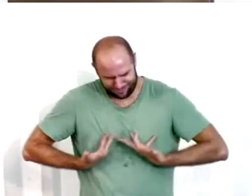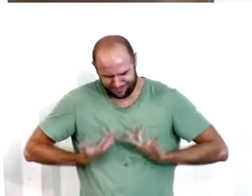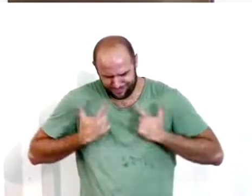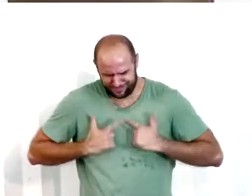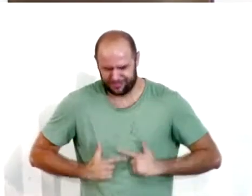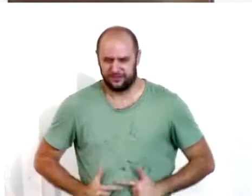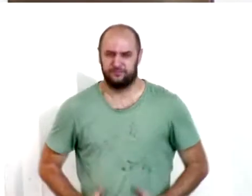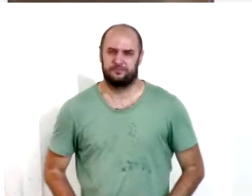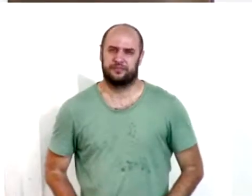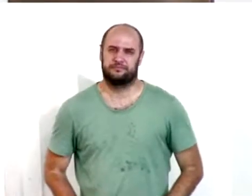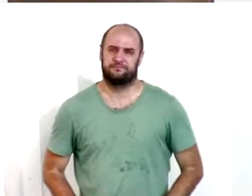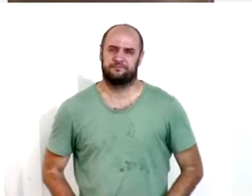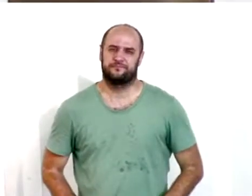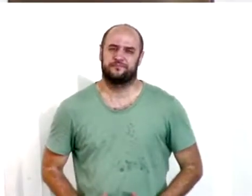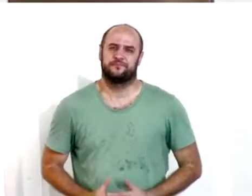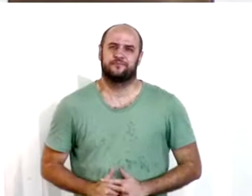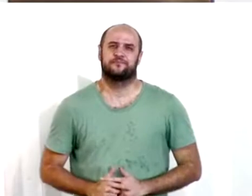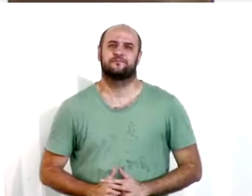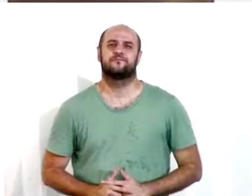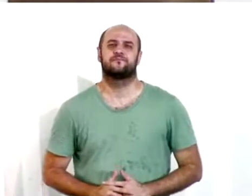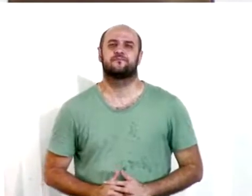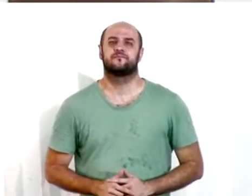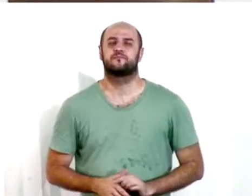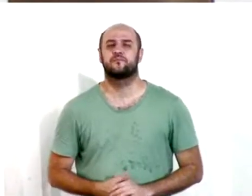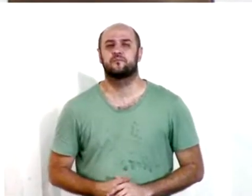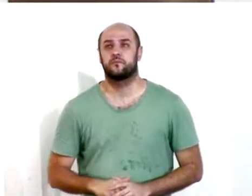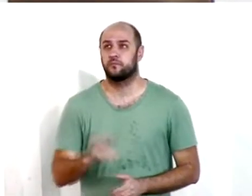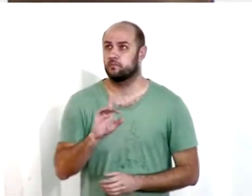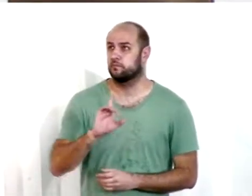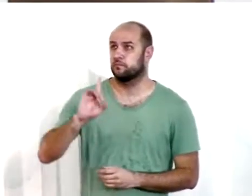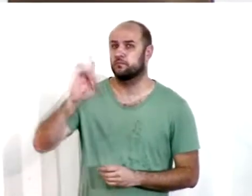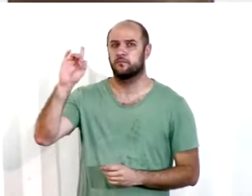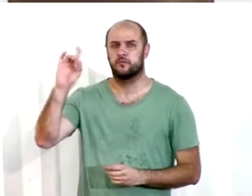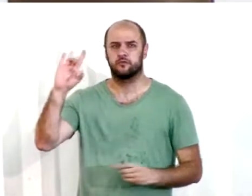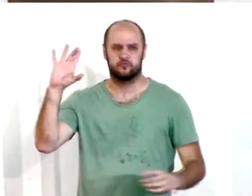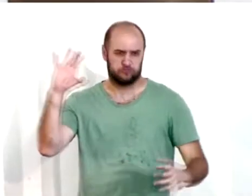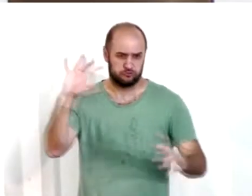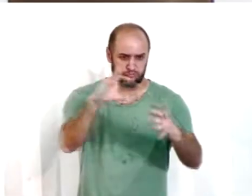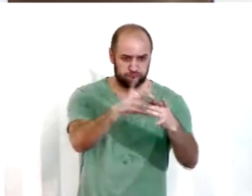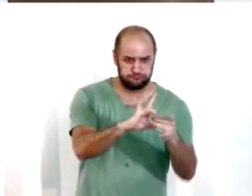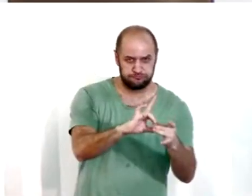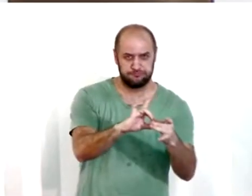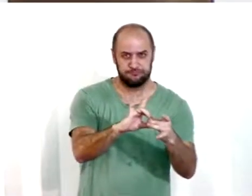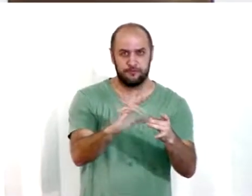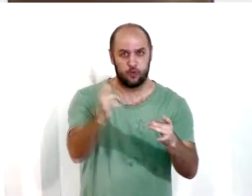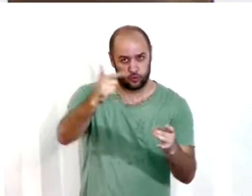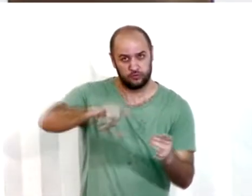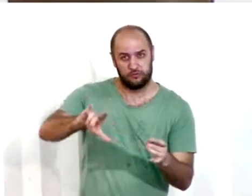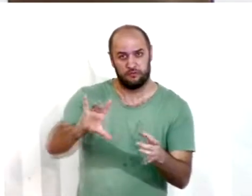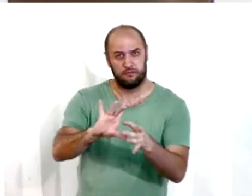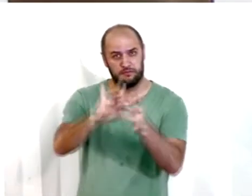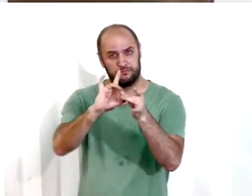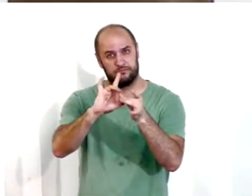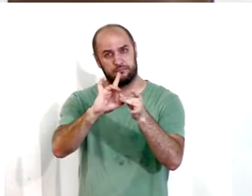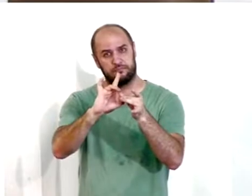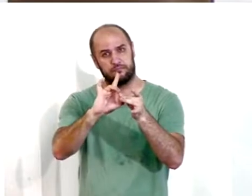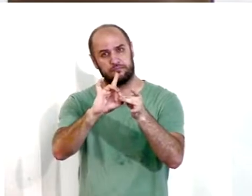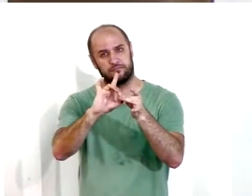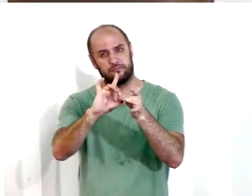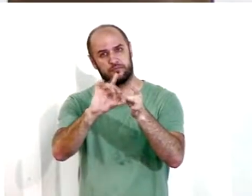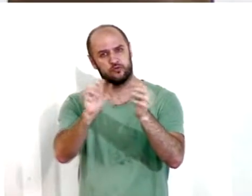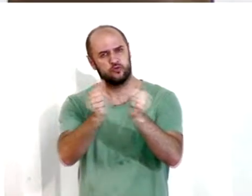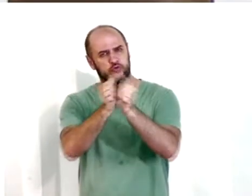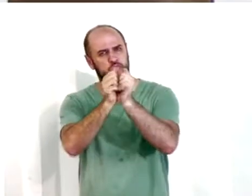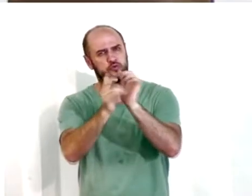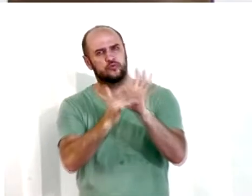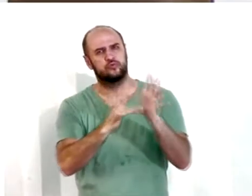injustiça. E esse Deus que estabeleceu essa aliança com